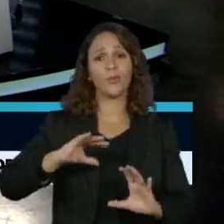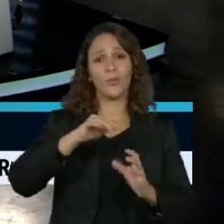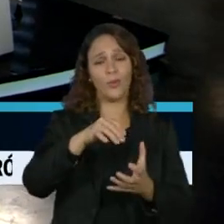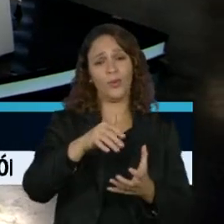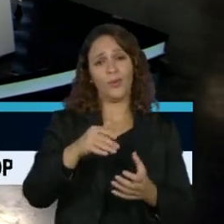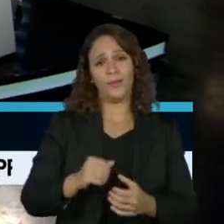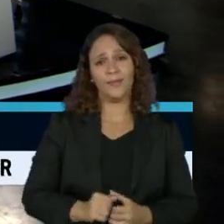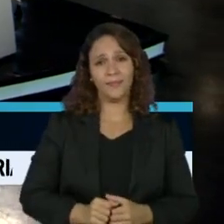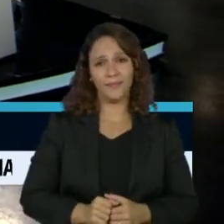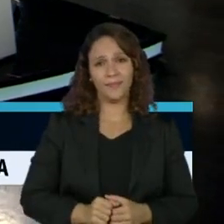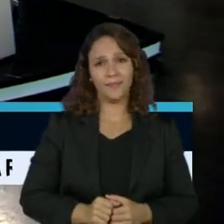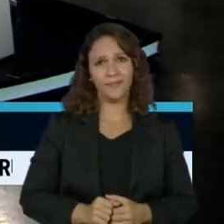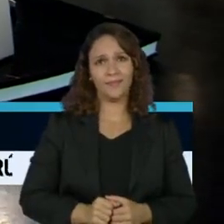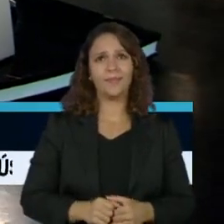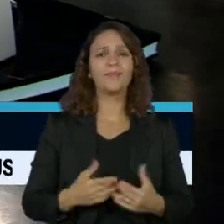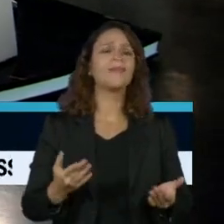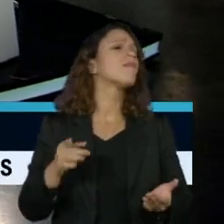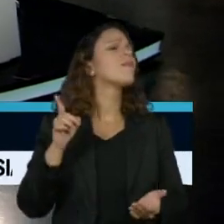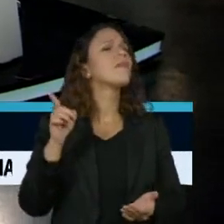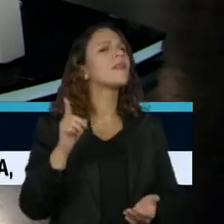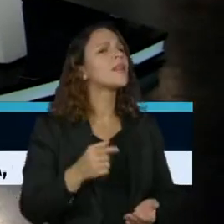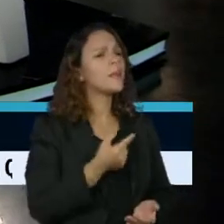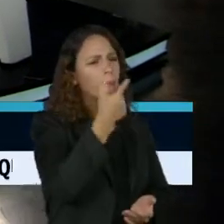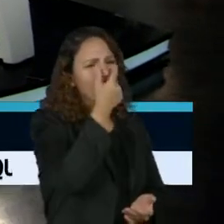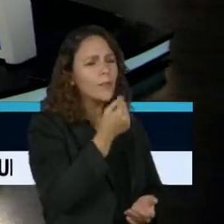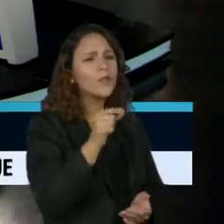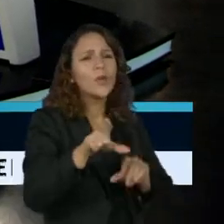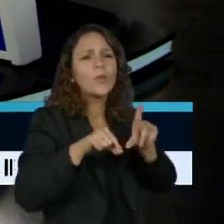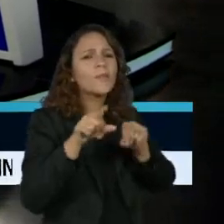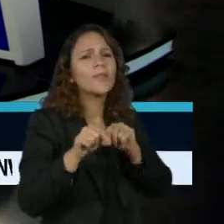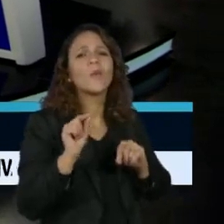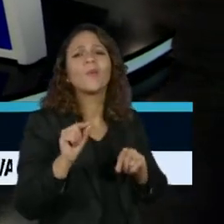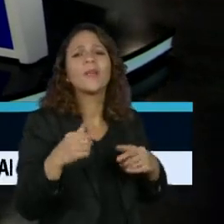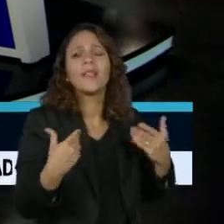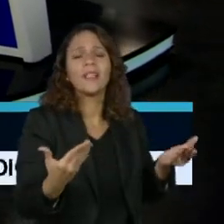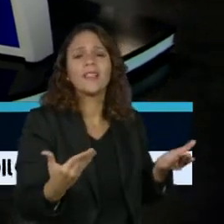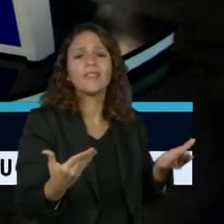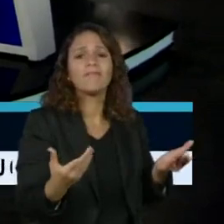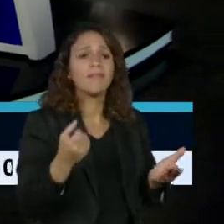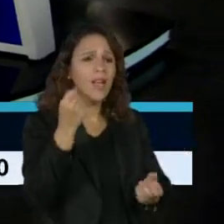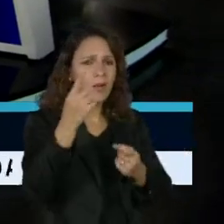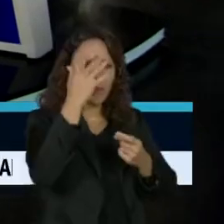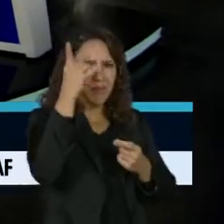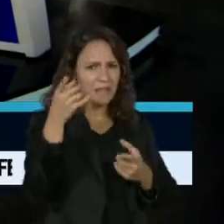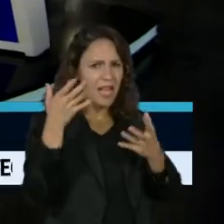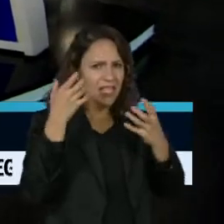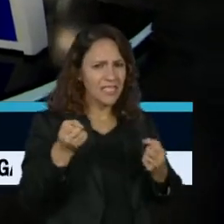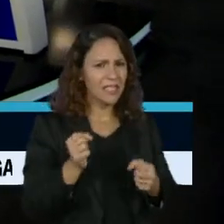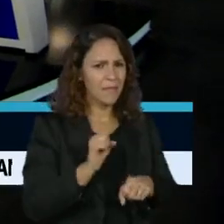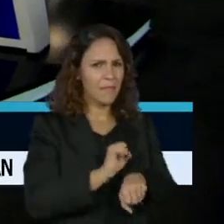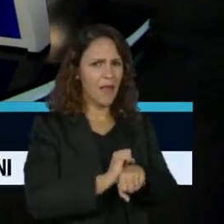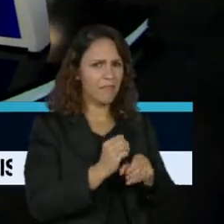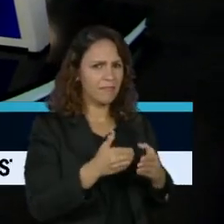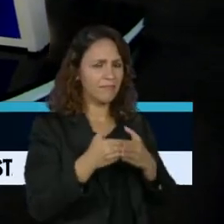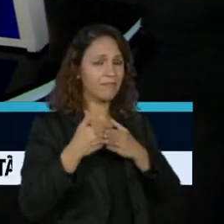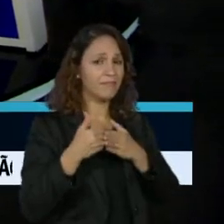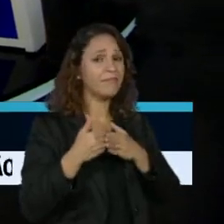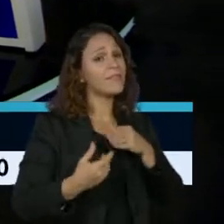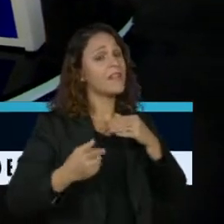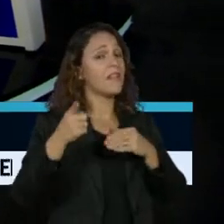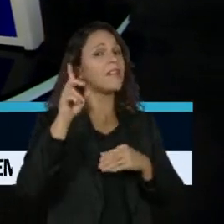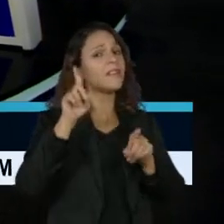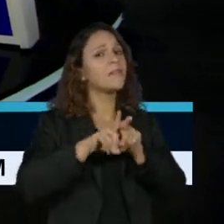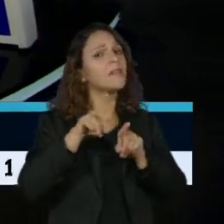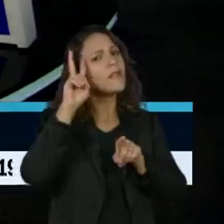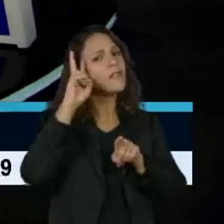e quais são as opções de Putin é Sakamoto muitos analistas acreditam que ele aceitaria recuar e a história conta que líderes Russos